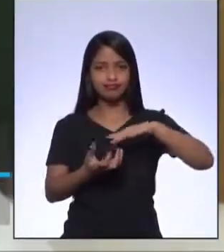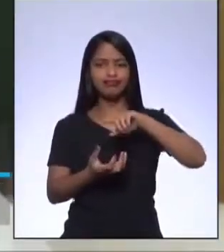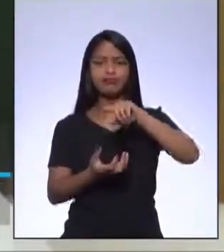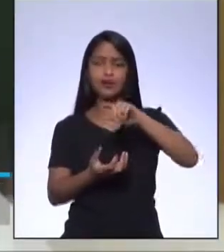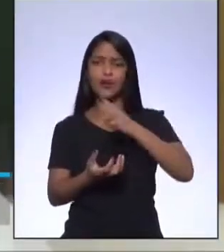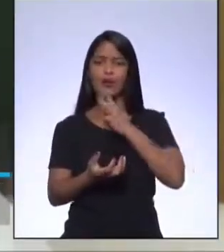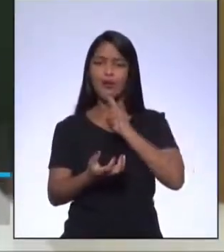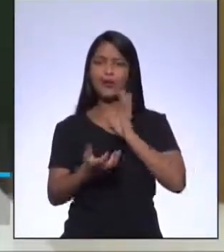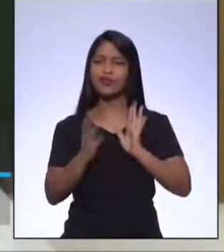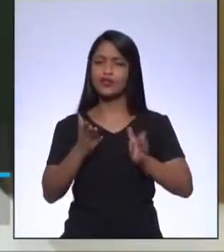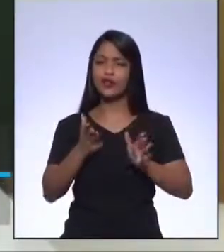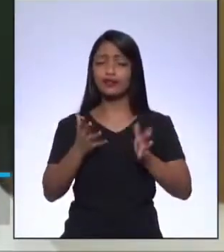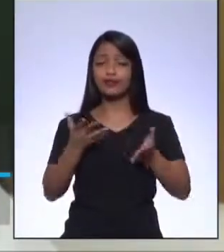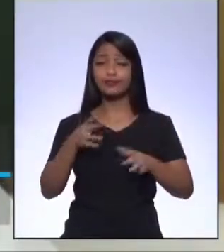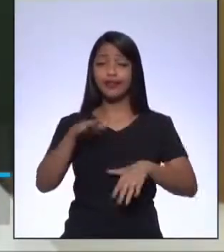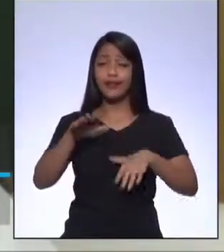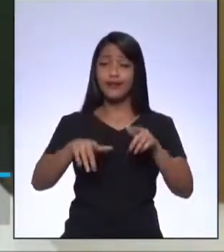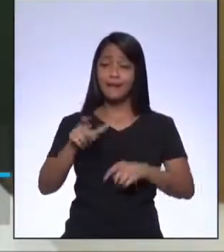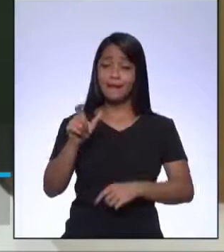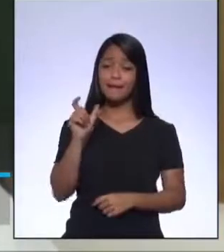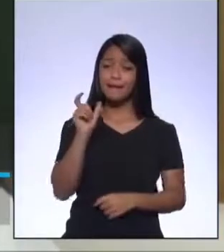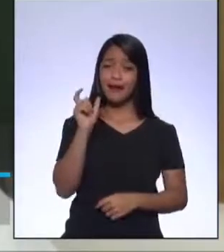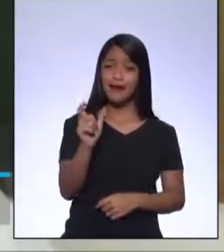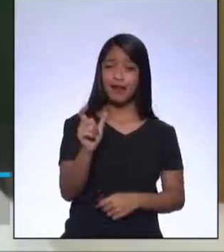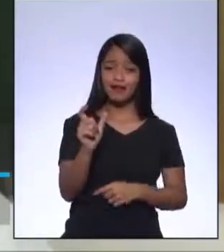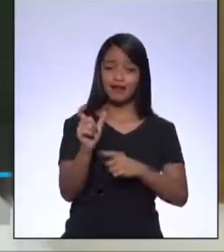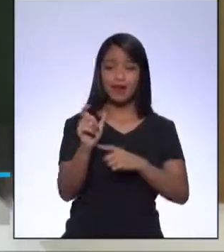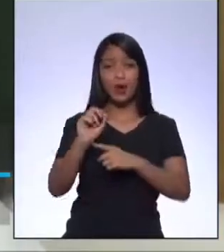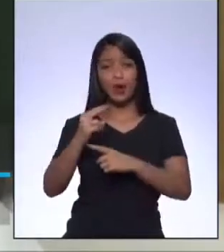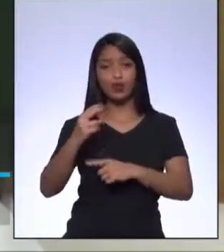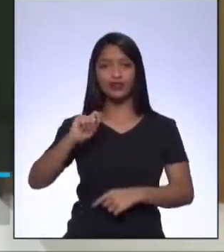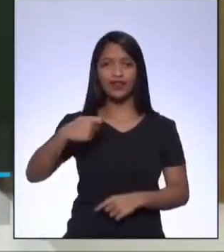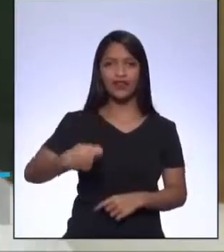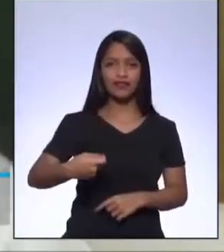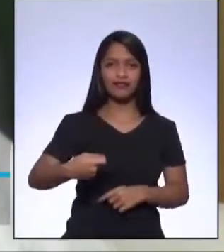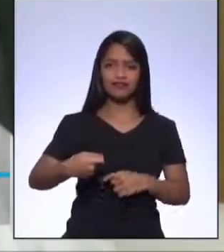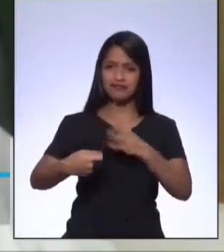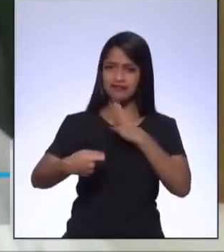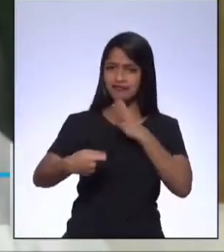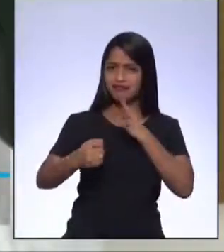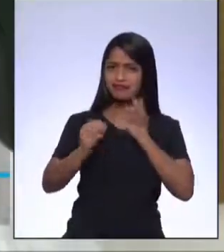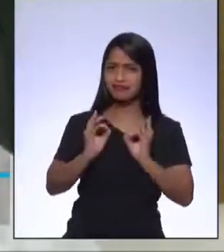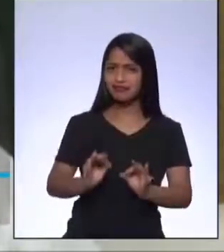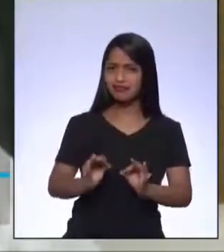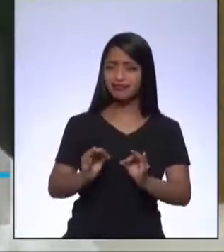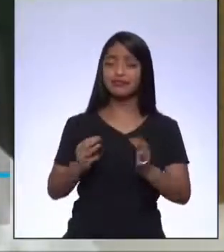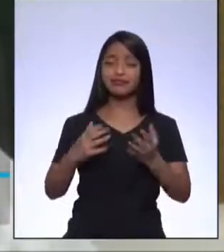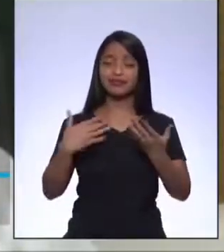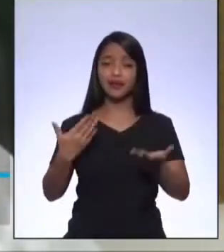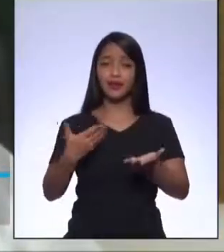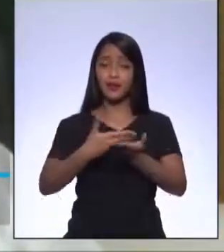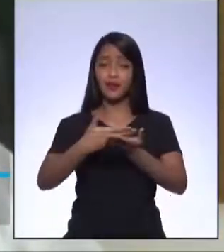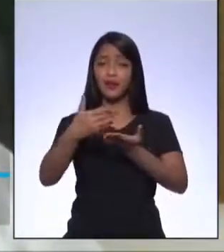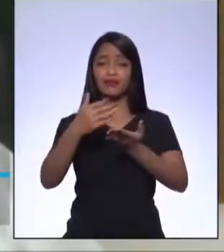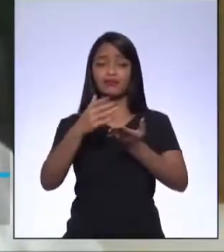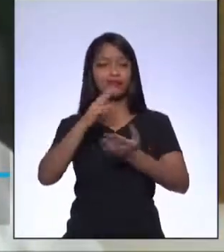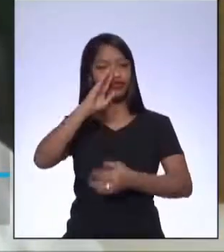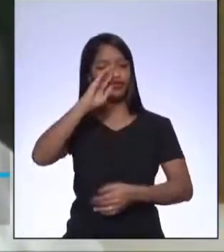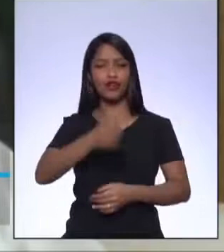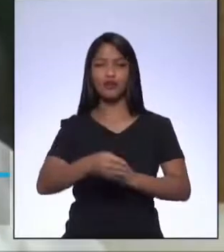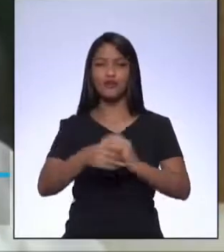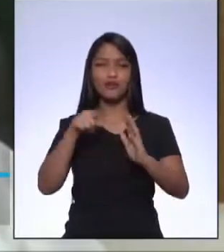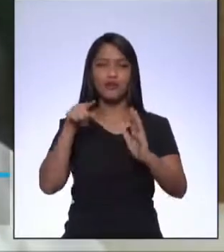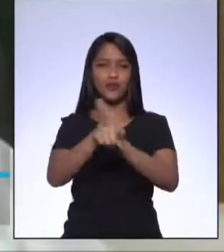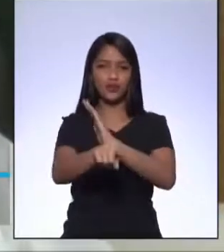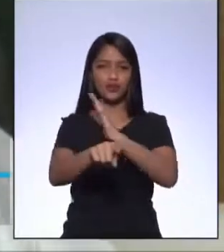usa algumas palavrinhas. Será que a gente sabe? Então, eu quero começar a interagir com vocês aí. Já logo de cara, a